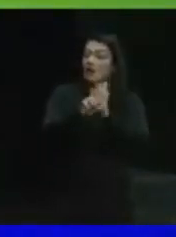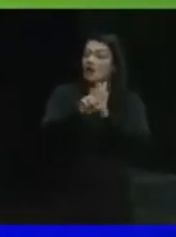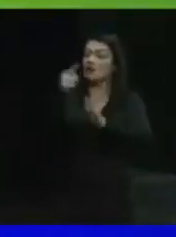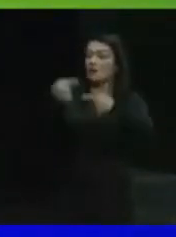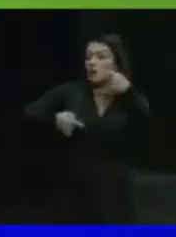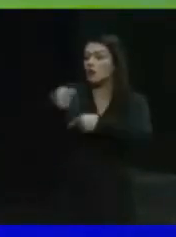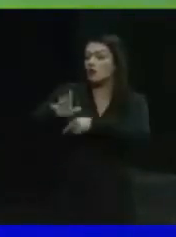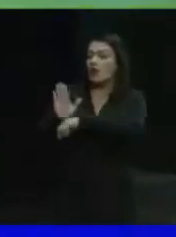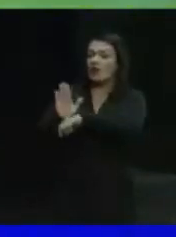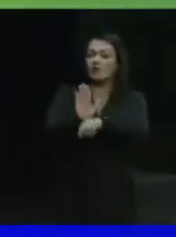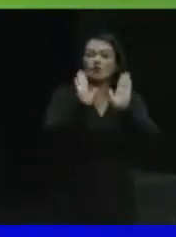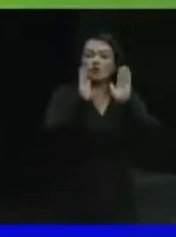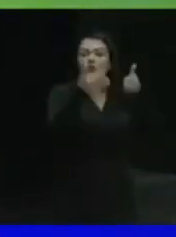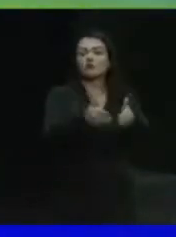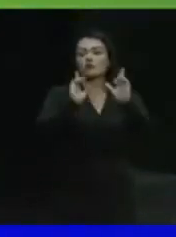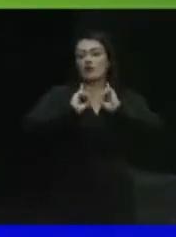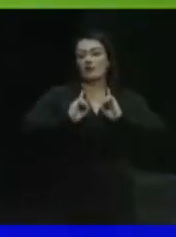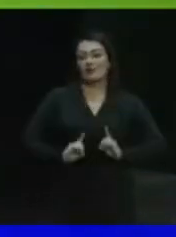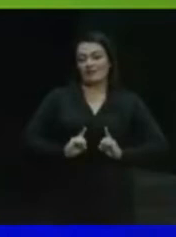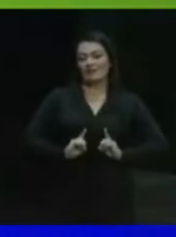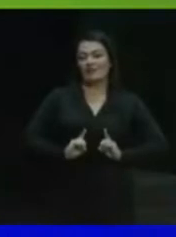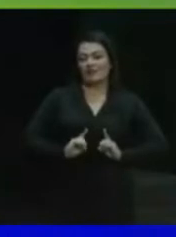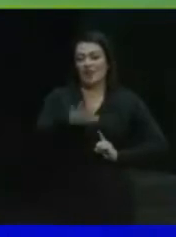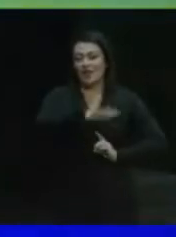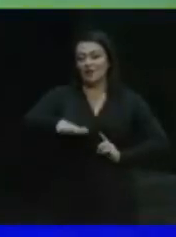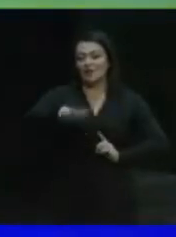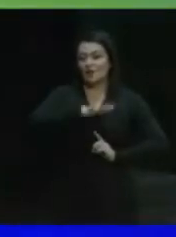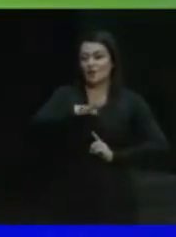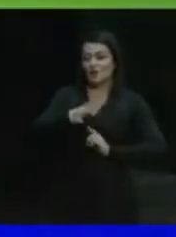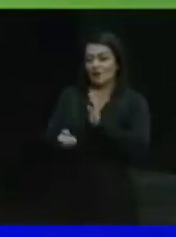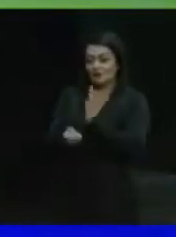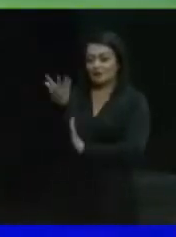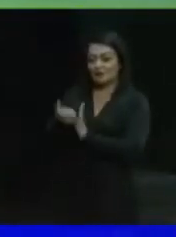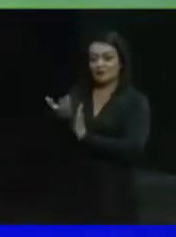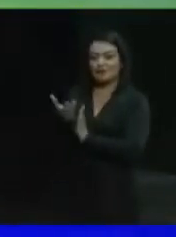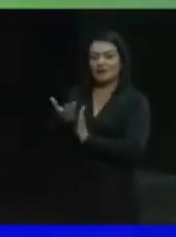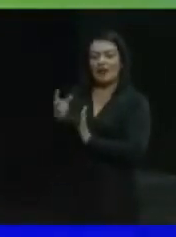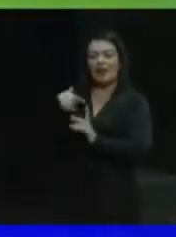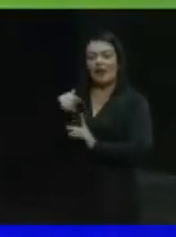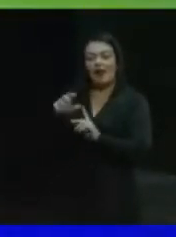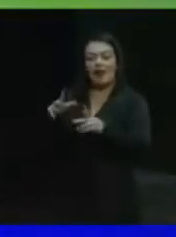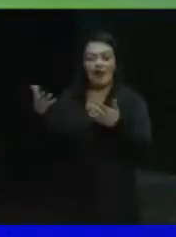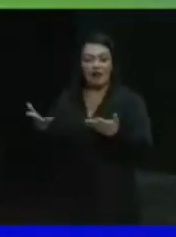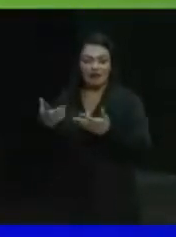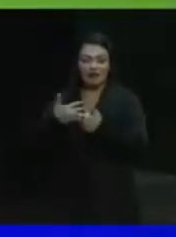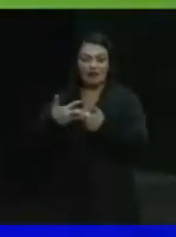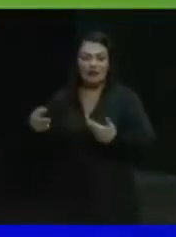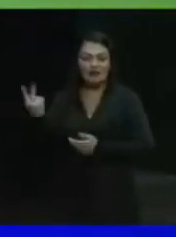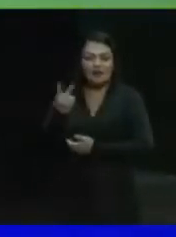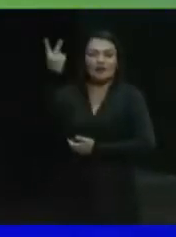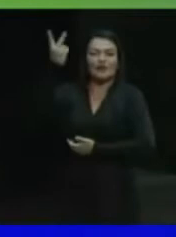suas necessidades e que permitam que os talentos e habilidades delas possam florescer.